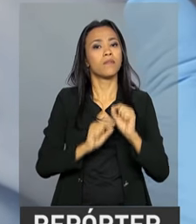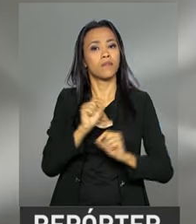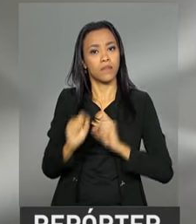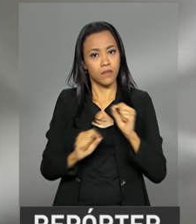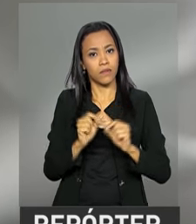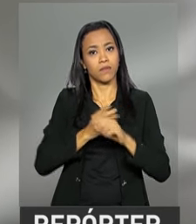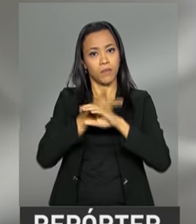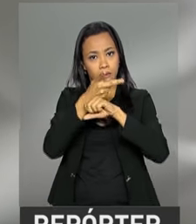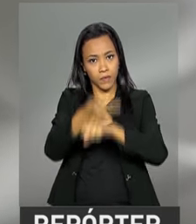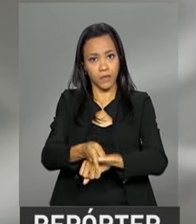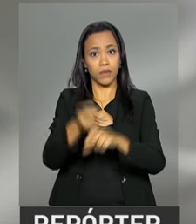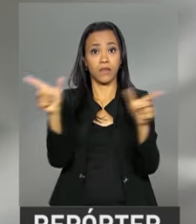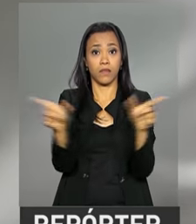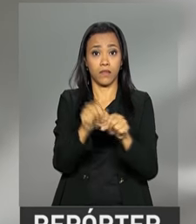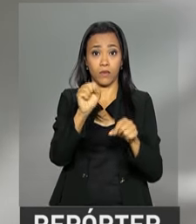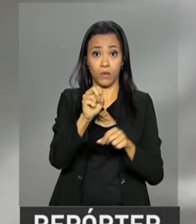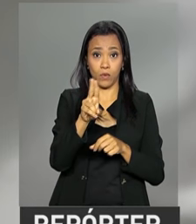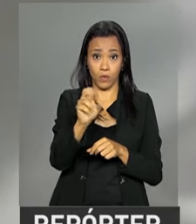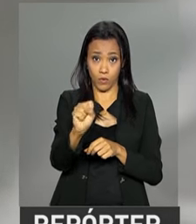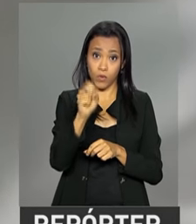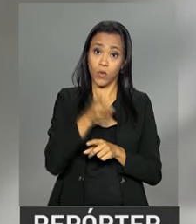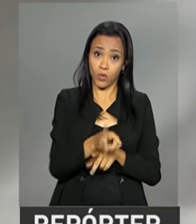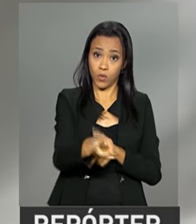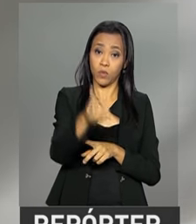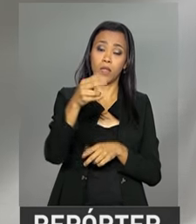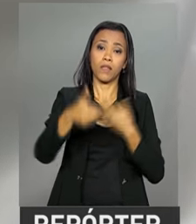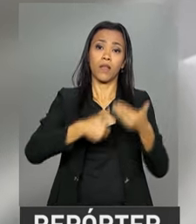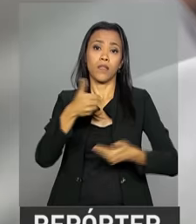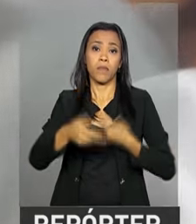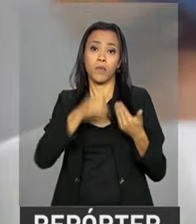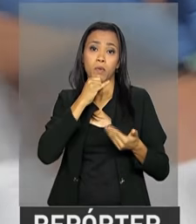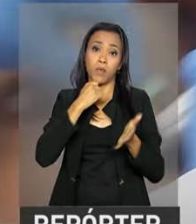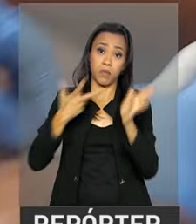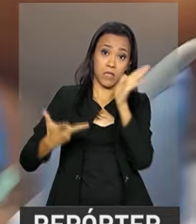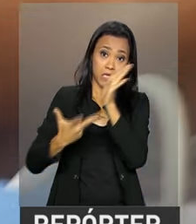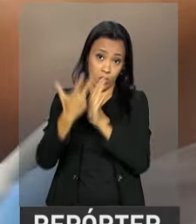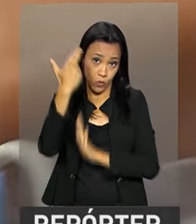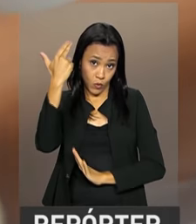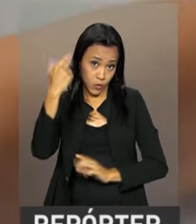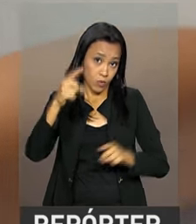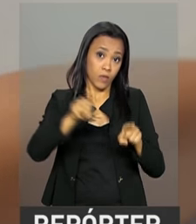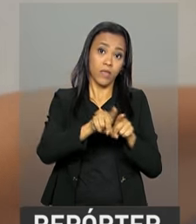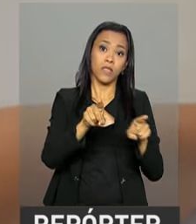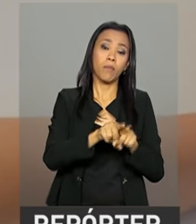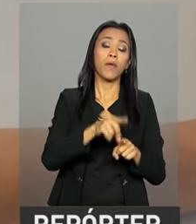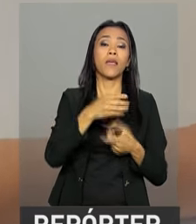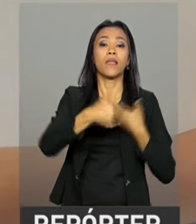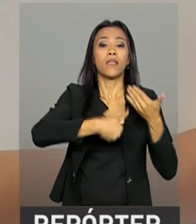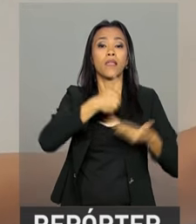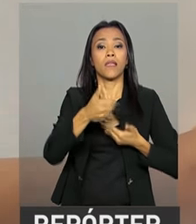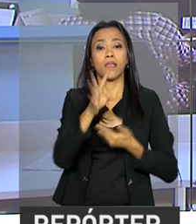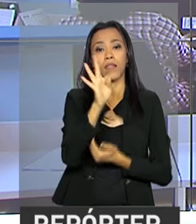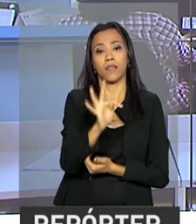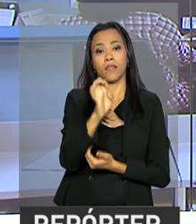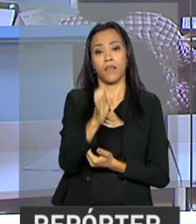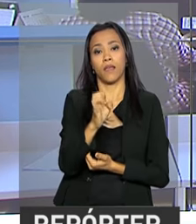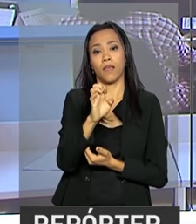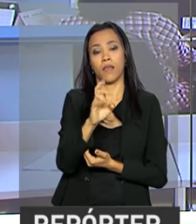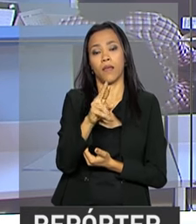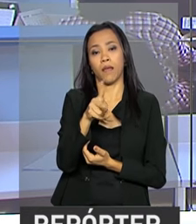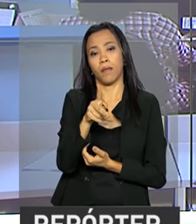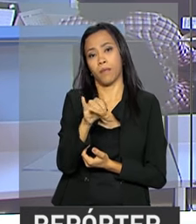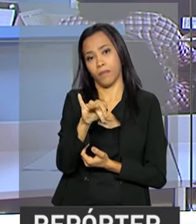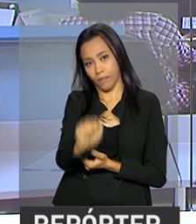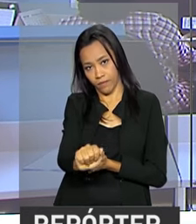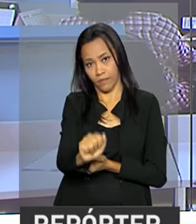no SUS os tratamentos que já vinham sendo oferecidos, como cirúrgico e atendimento fisioterapêutico.